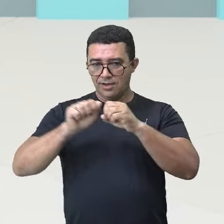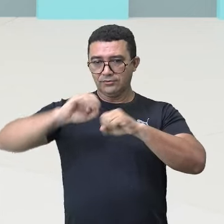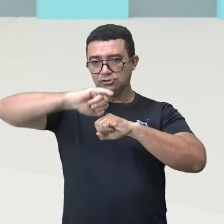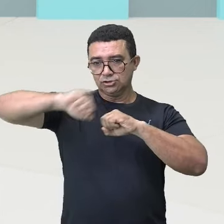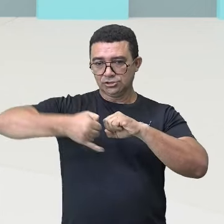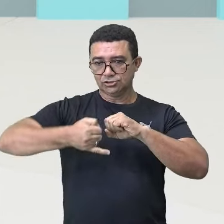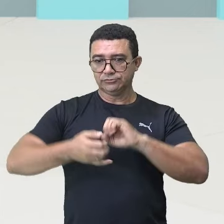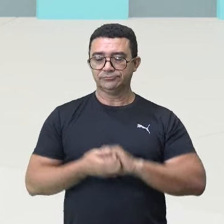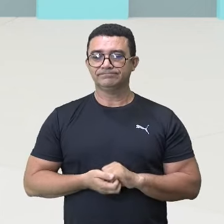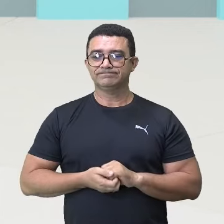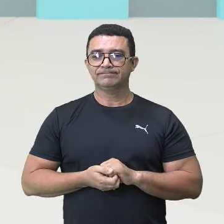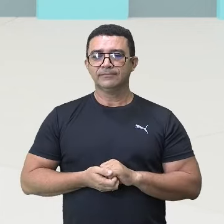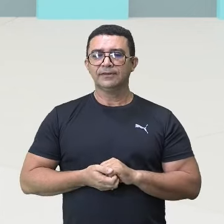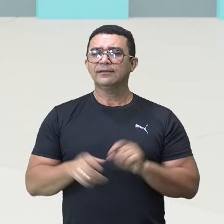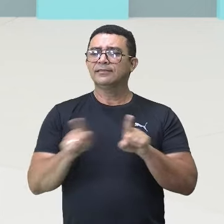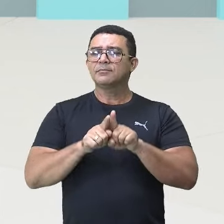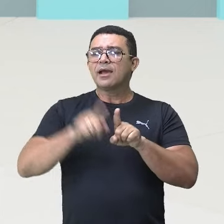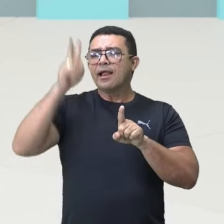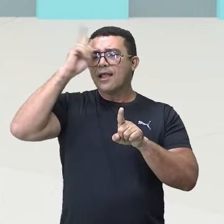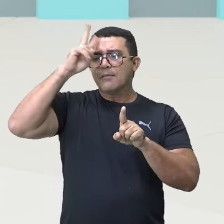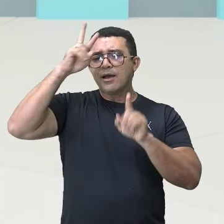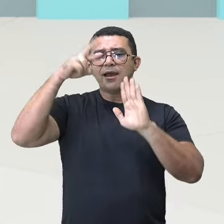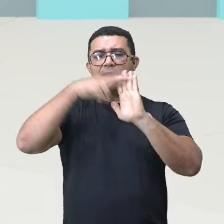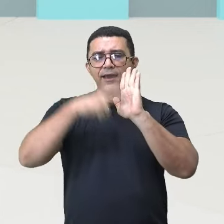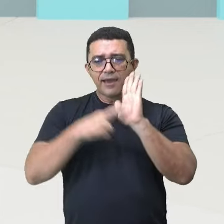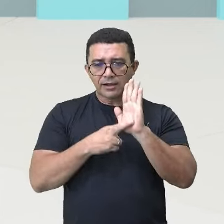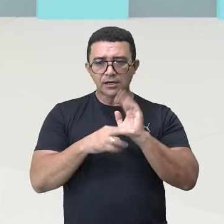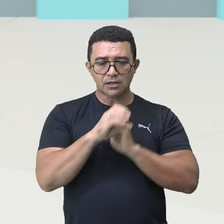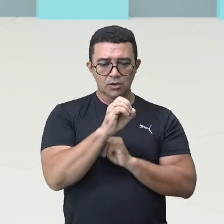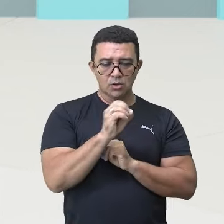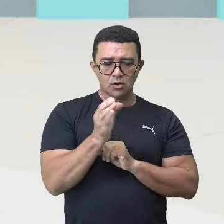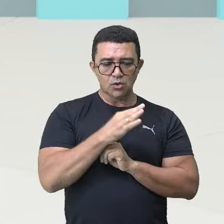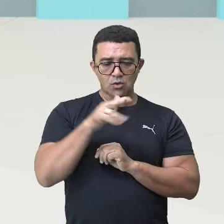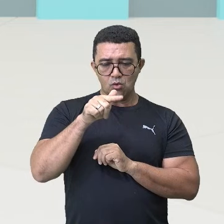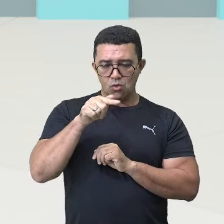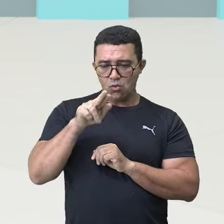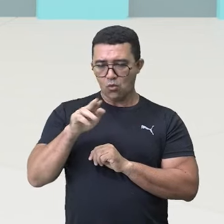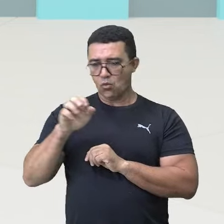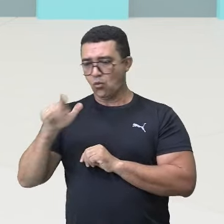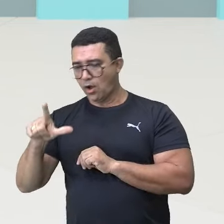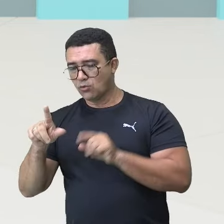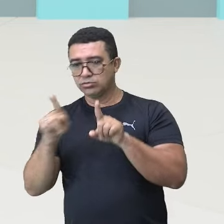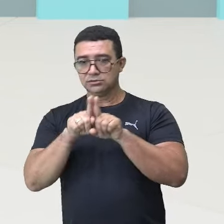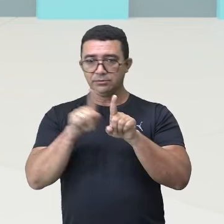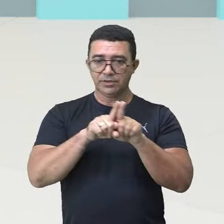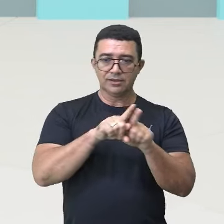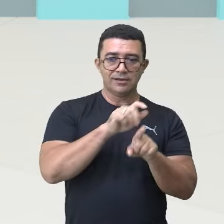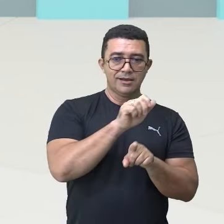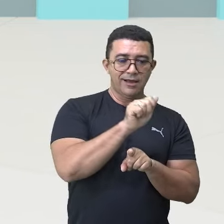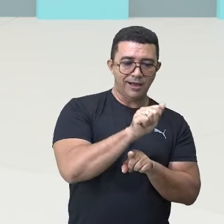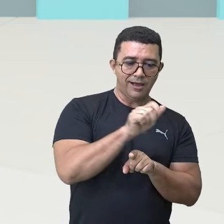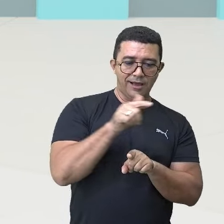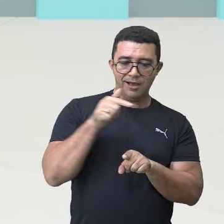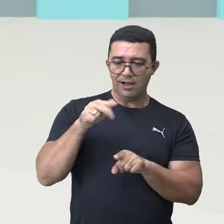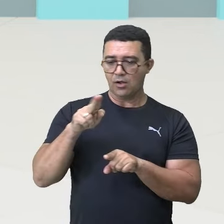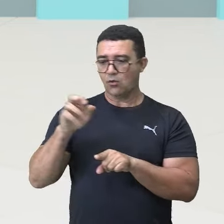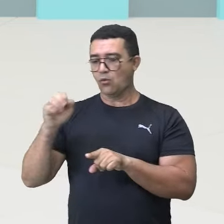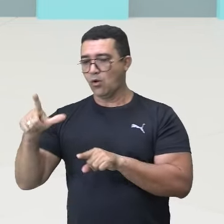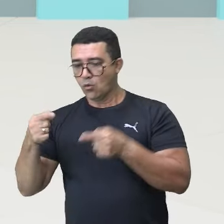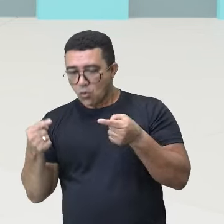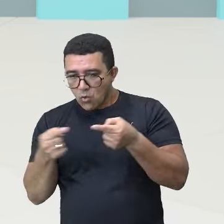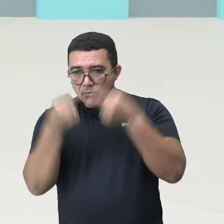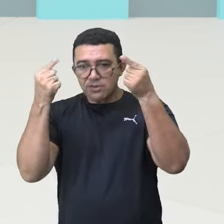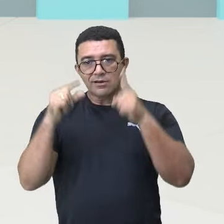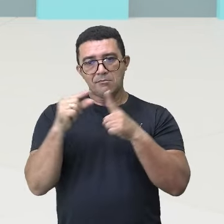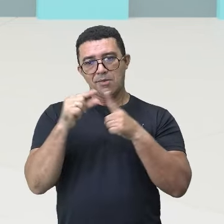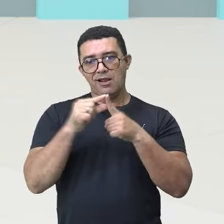respeito da regra de o qual a qual que eles sempre vão concordar com o elemento a que fazem referência eu sei que o